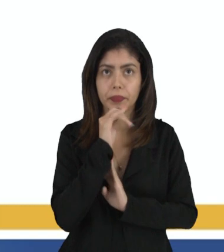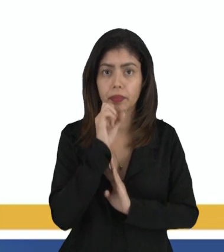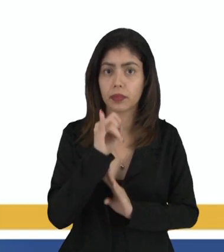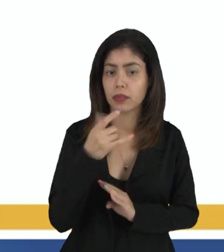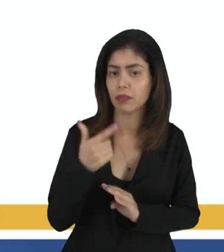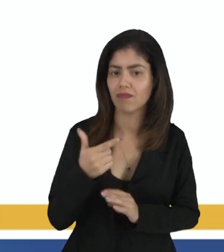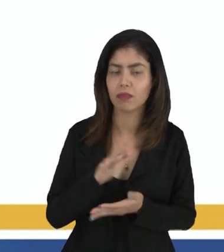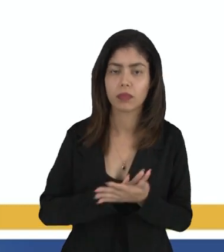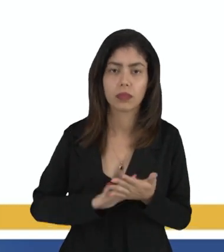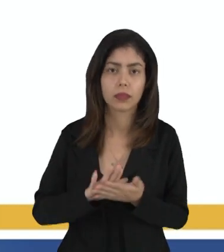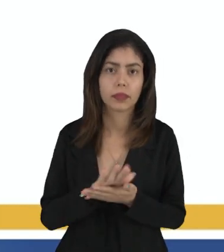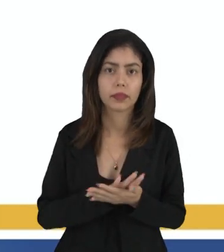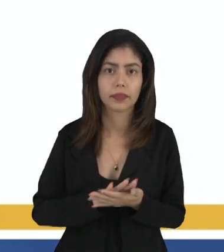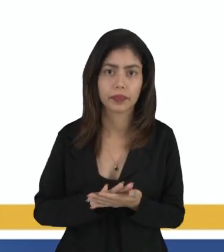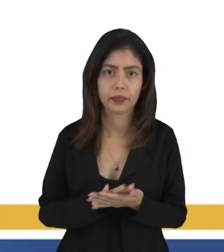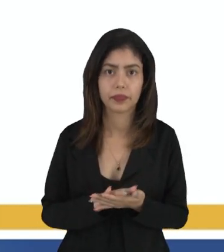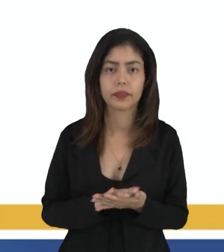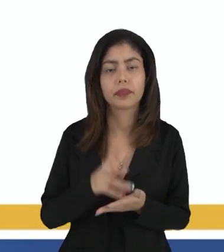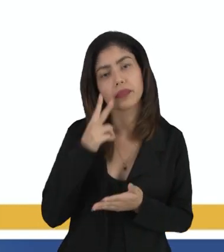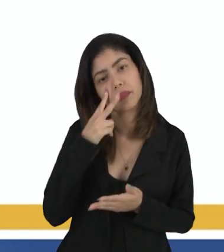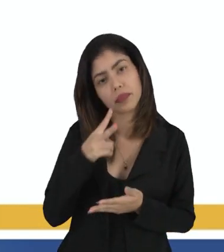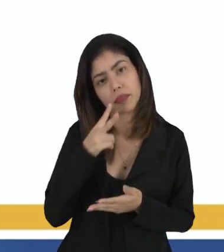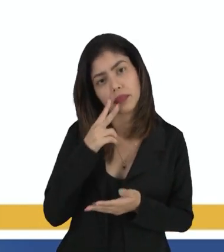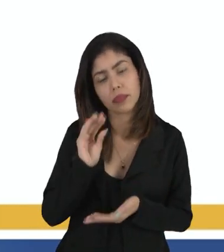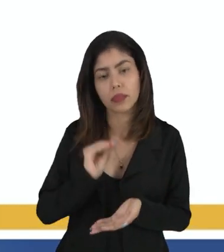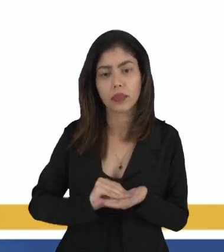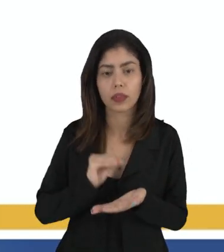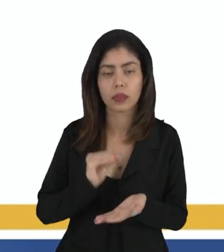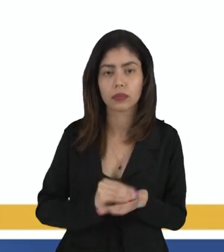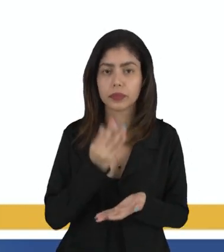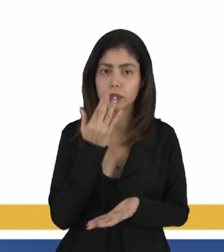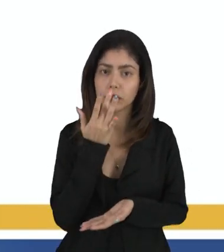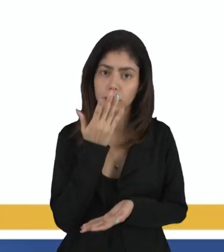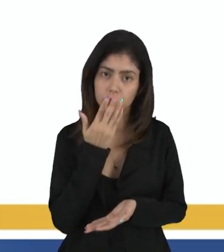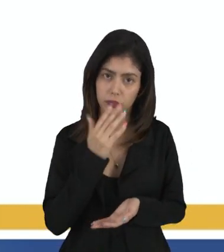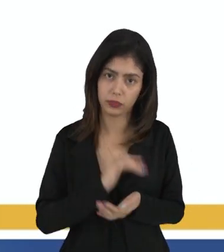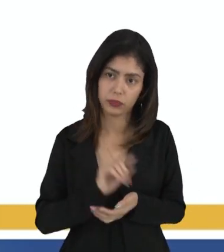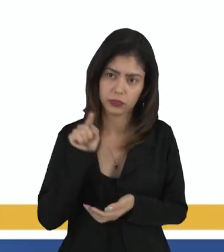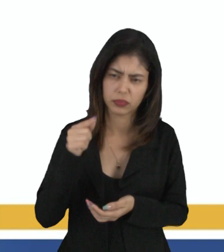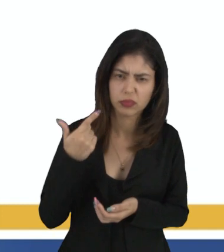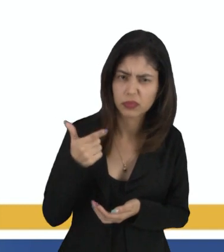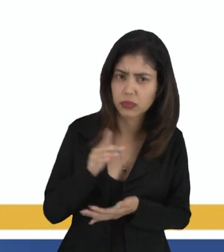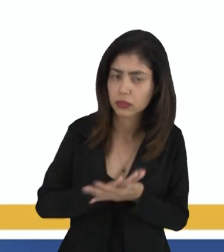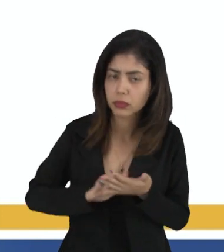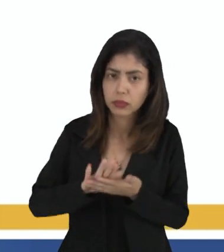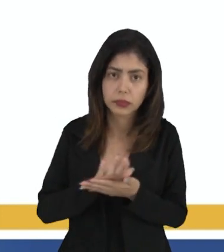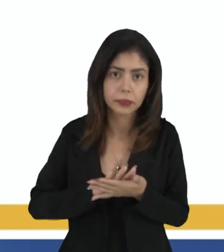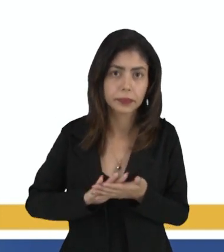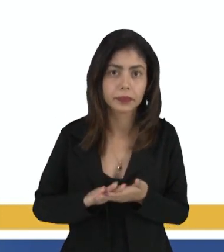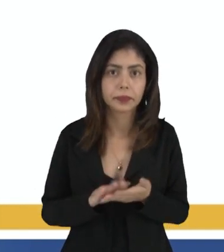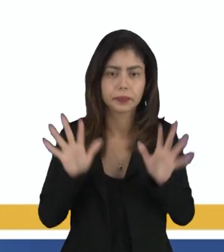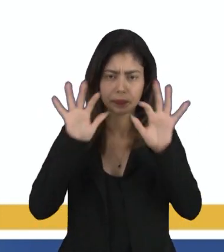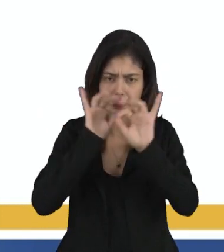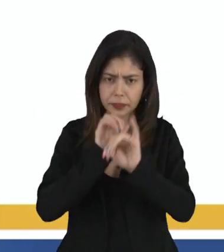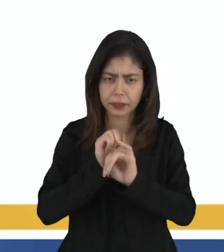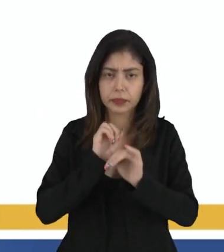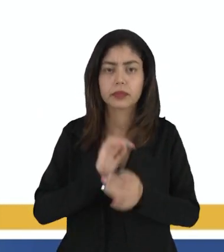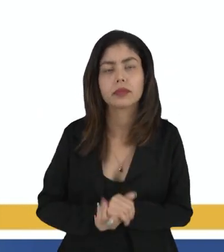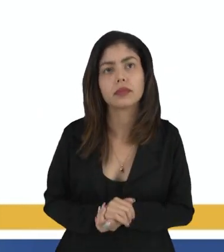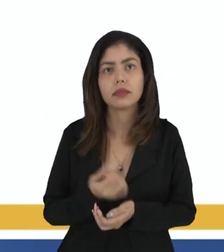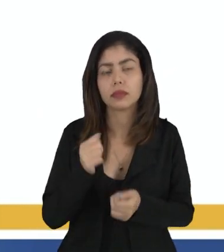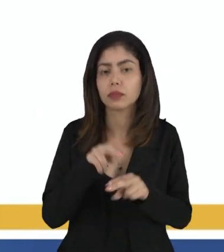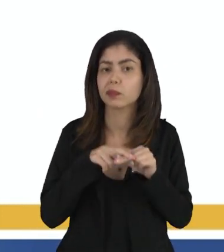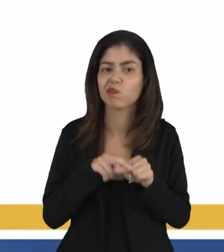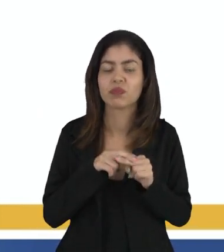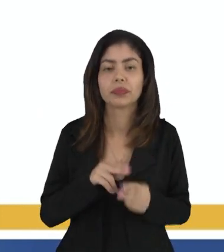Mas se não reflete nada, aí você vê a ausência de cores, ou seja, não tem nada ali, você enxerga o negro, a cor preta. É